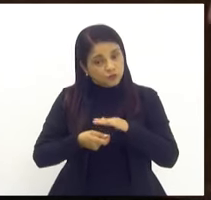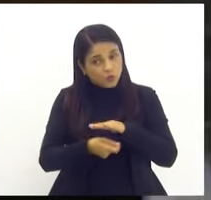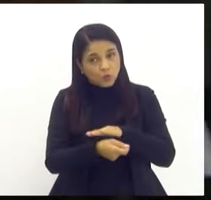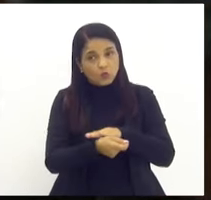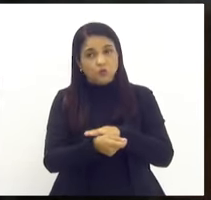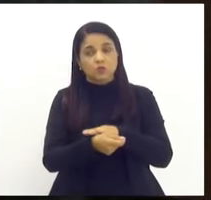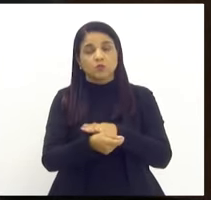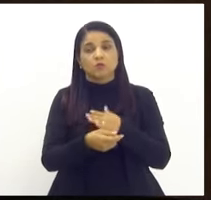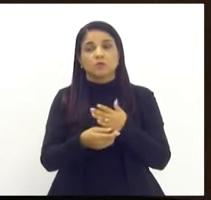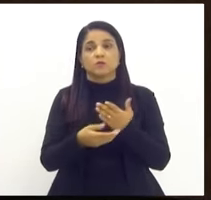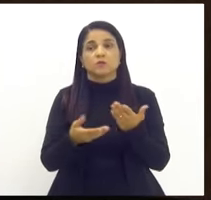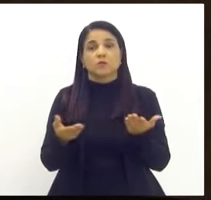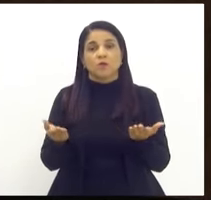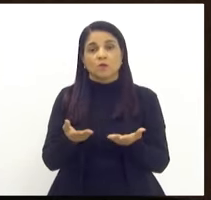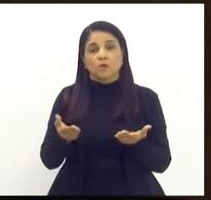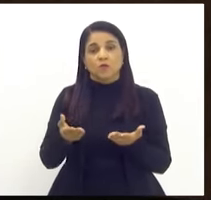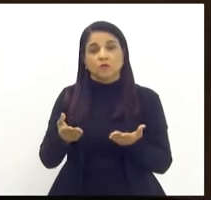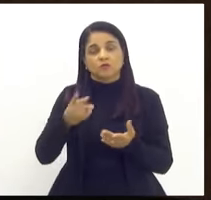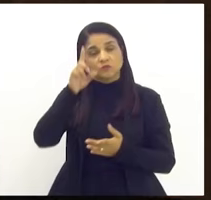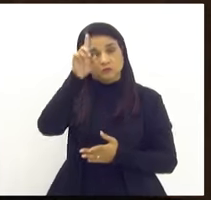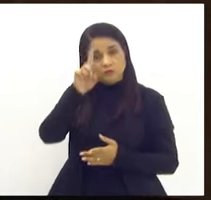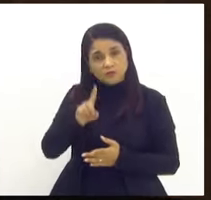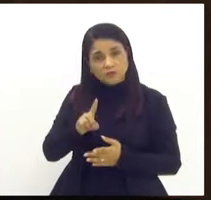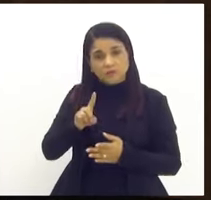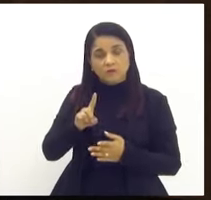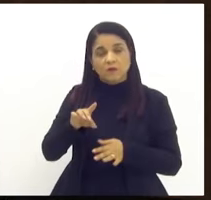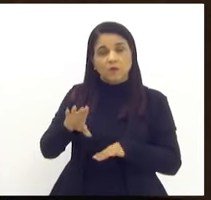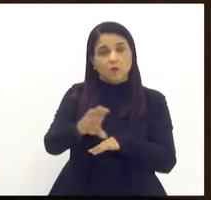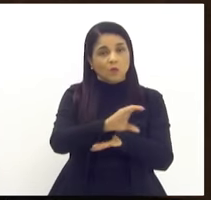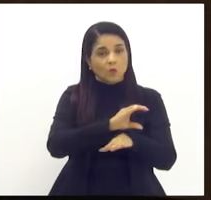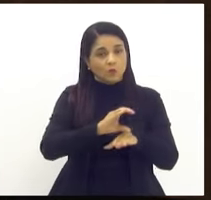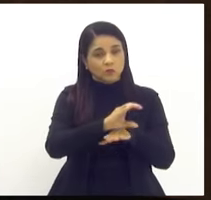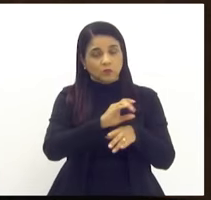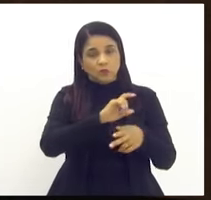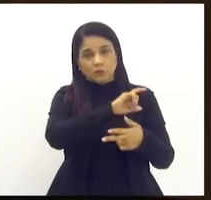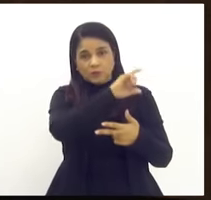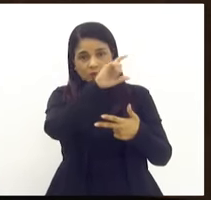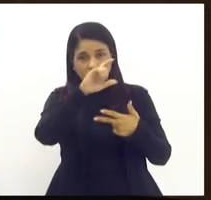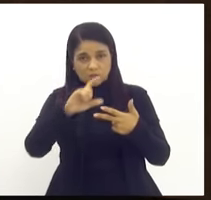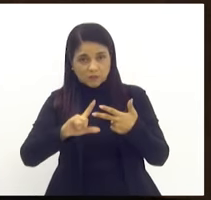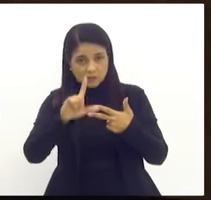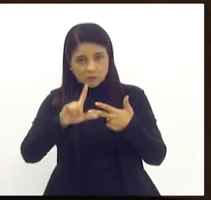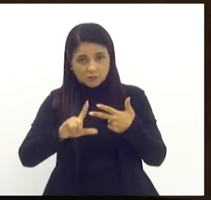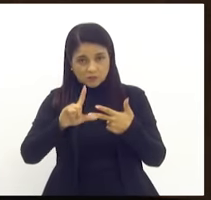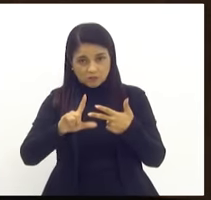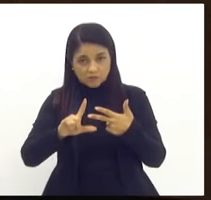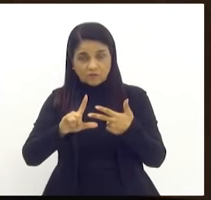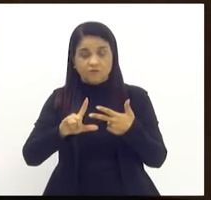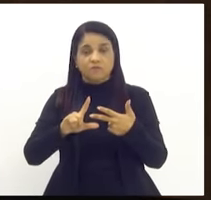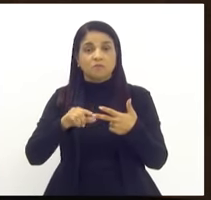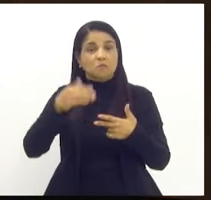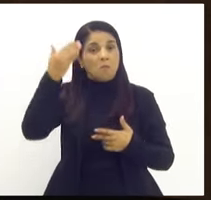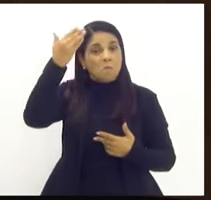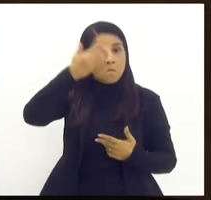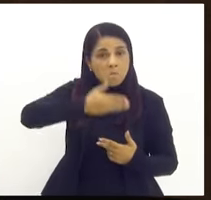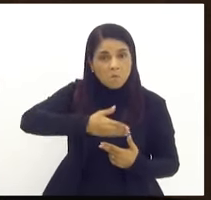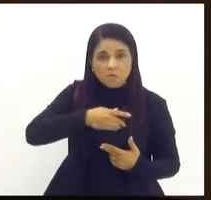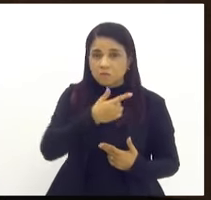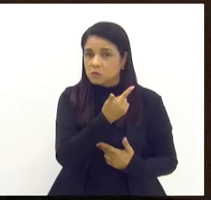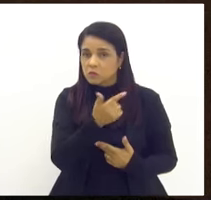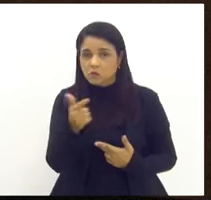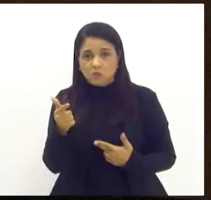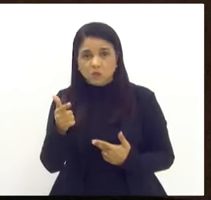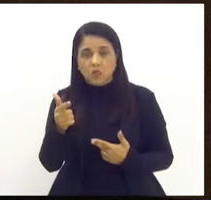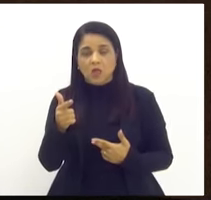ora dever constitucional do Poder Legislativo considerando que não há comprovação da eficiência